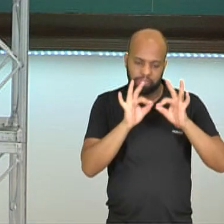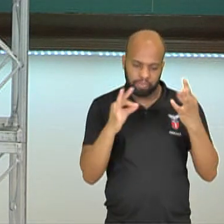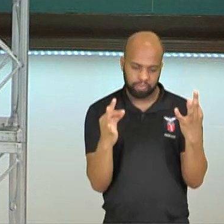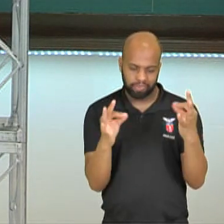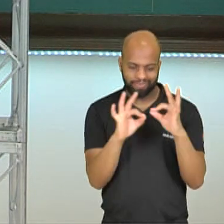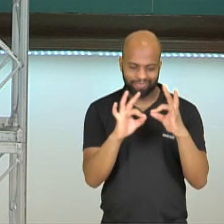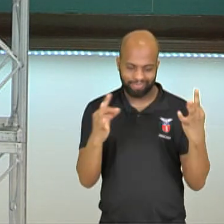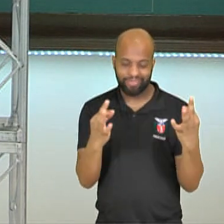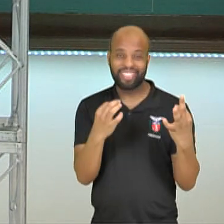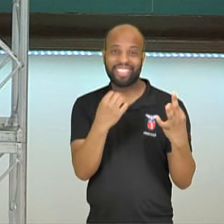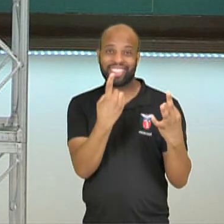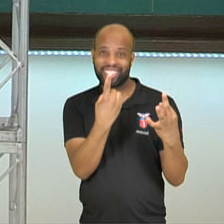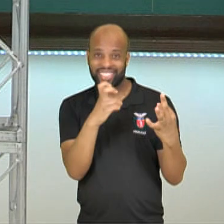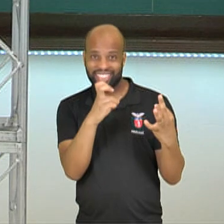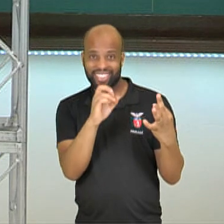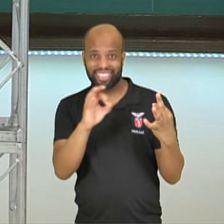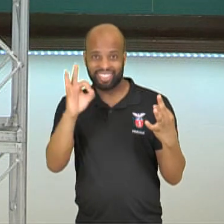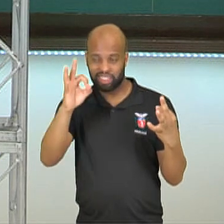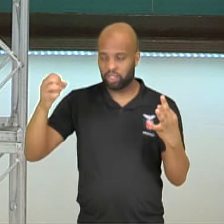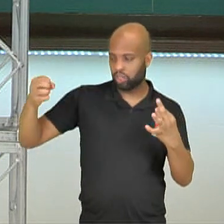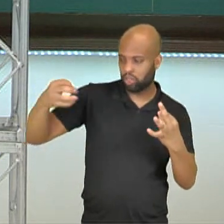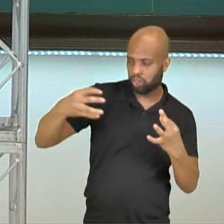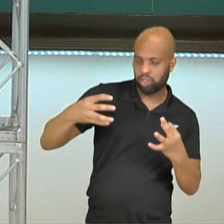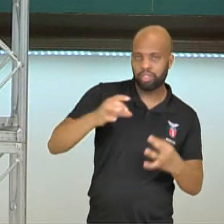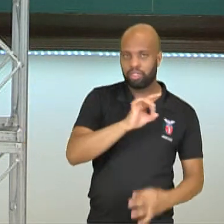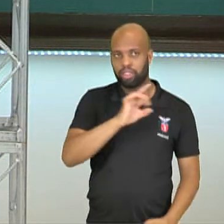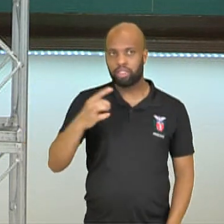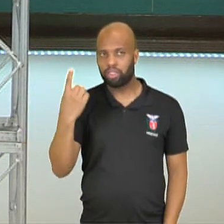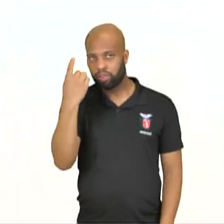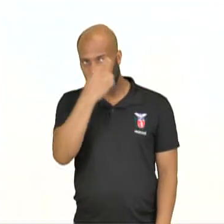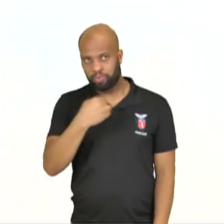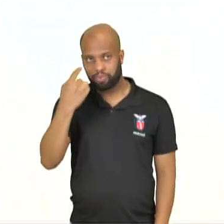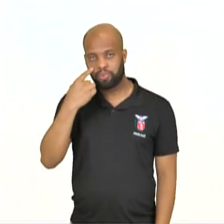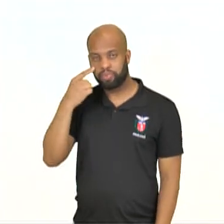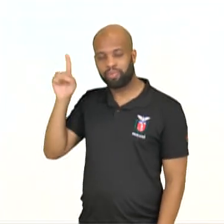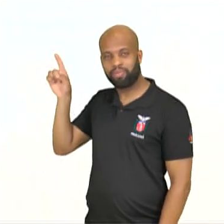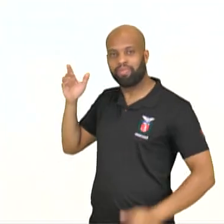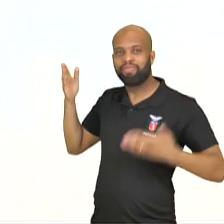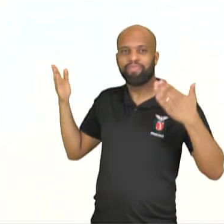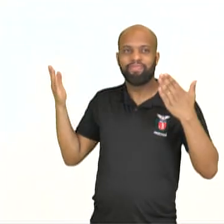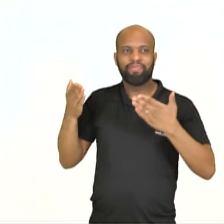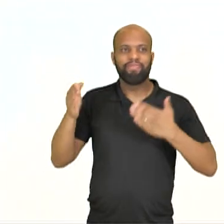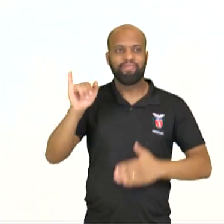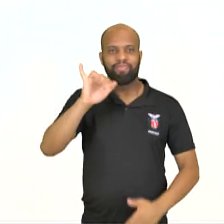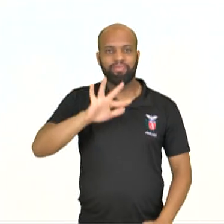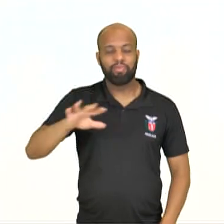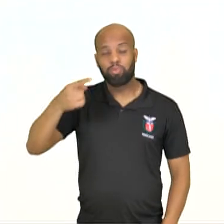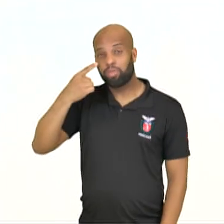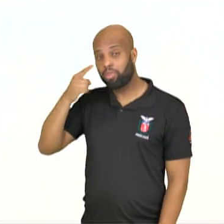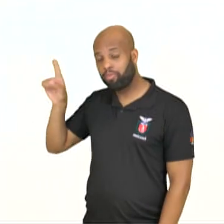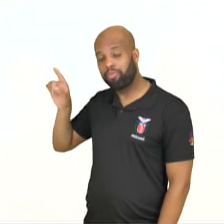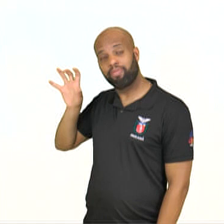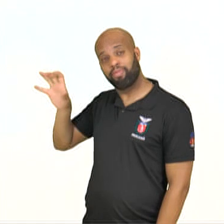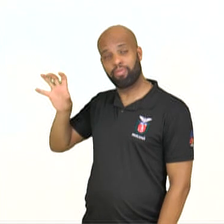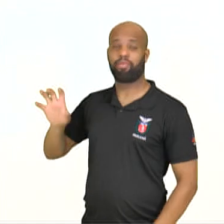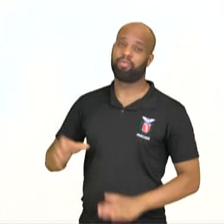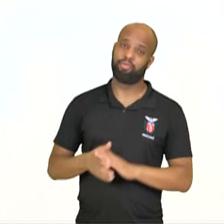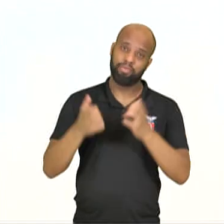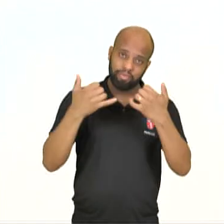a cada 1 hora. Isso vai ficar claro quando nós observarmos essa ilustração que você está vendo agora na sua